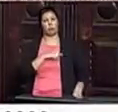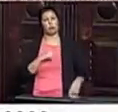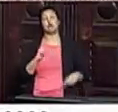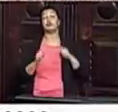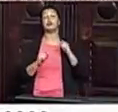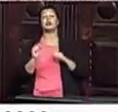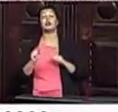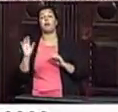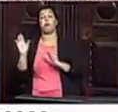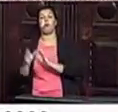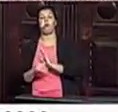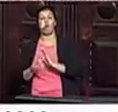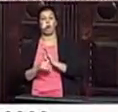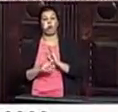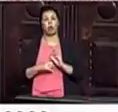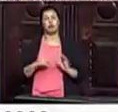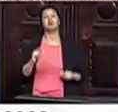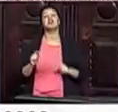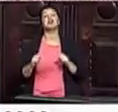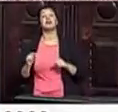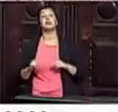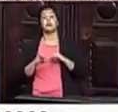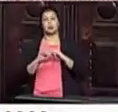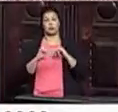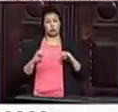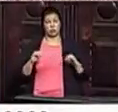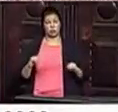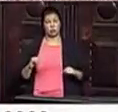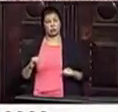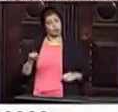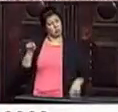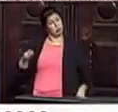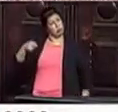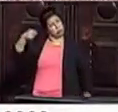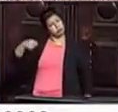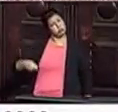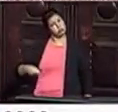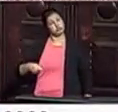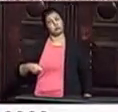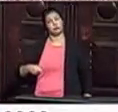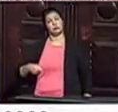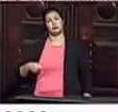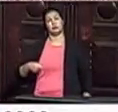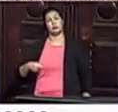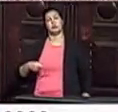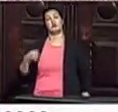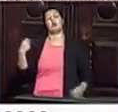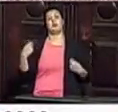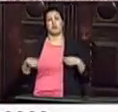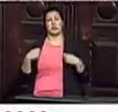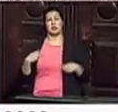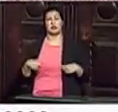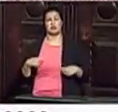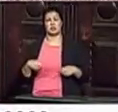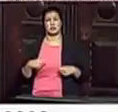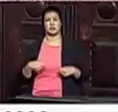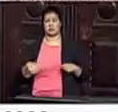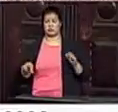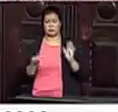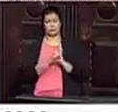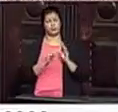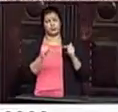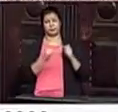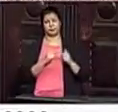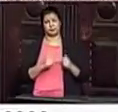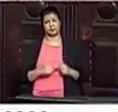dinheiro indevidamente em campanha, né, tem que arcar com as consequências que a lei prevê. Porque